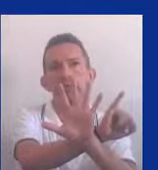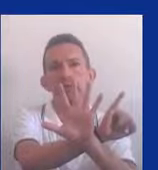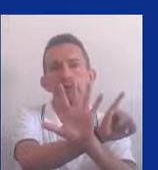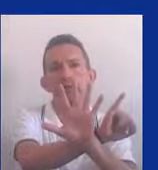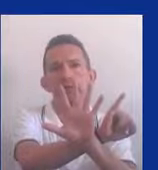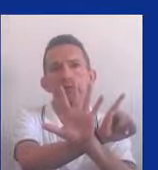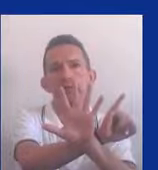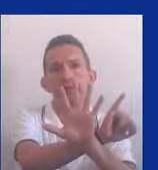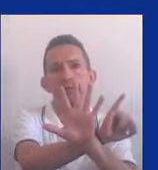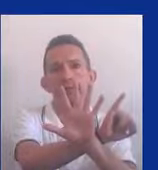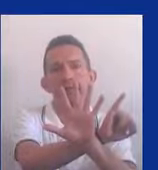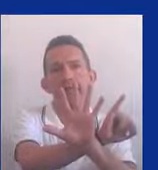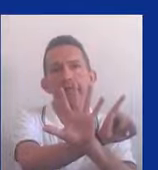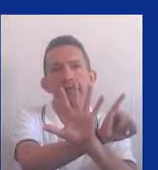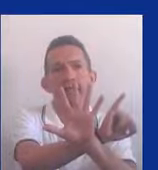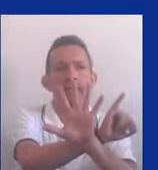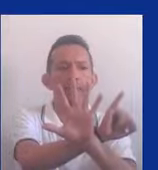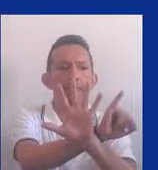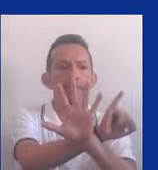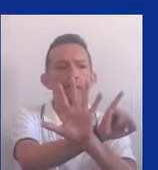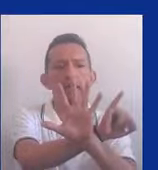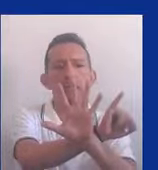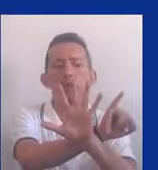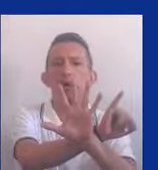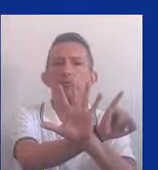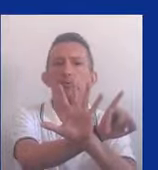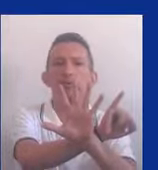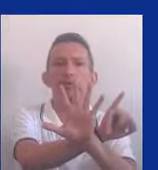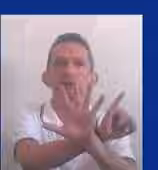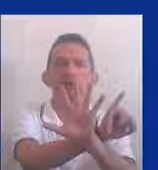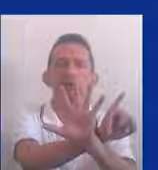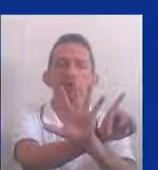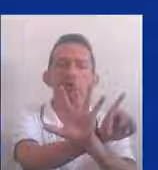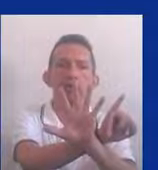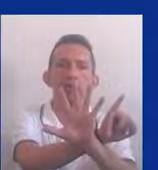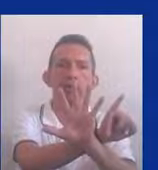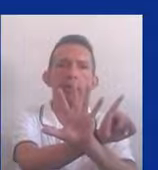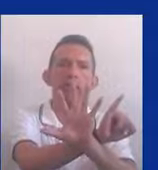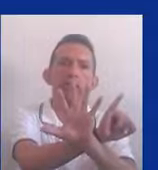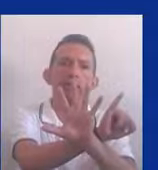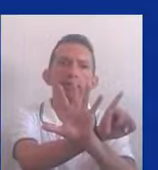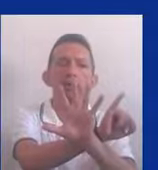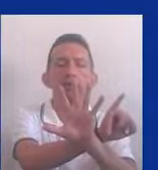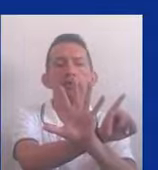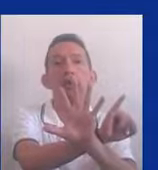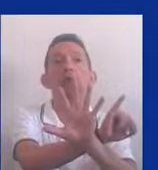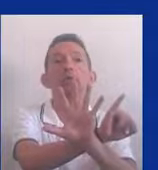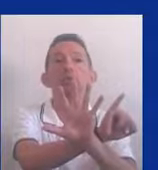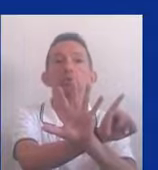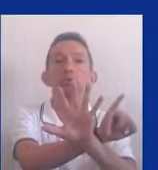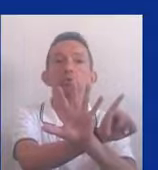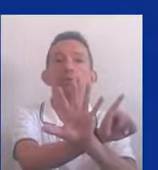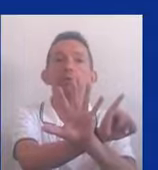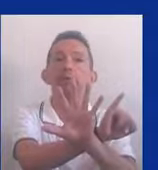mais importantes. Tá? Apesar que com a evolução da citologia, já se considera outras estruturas também